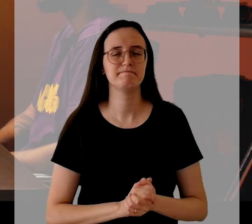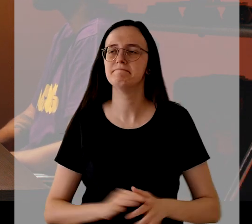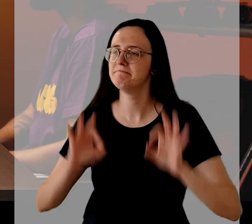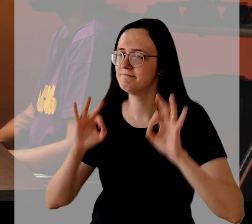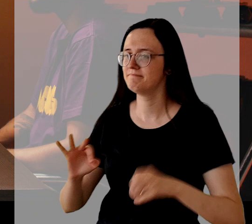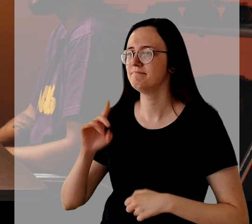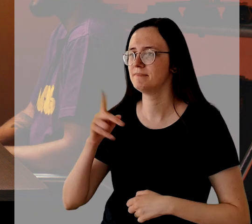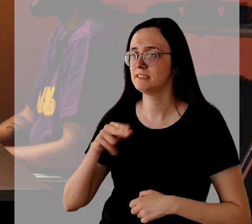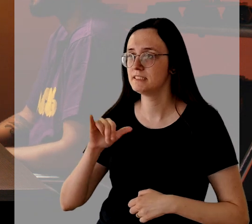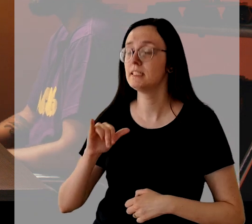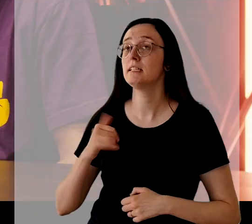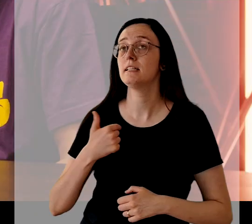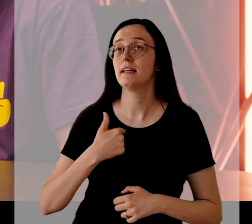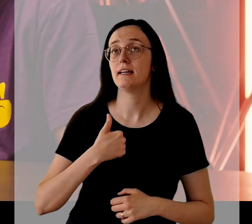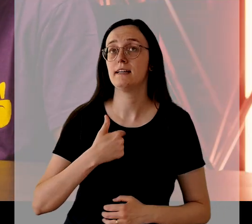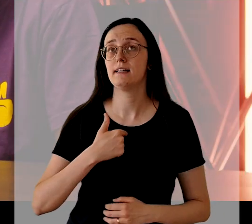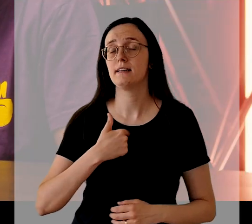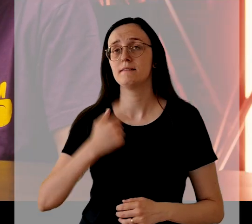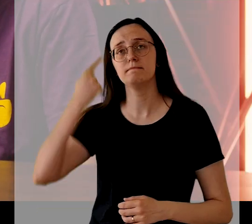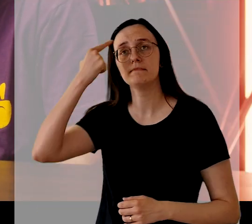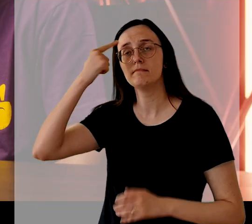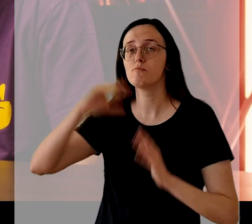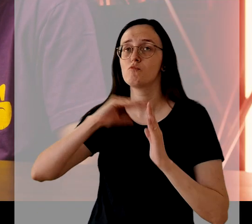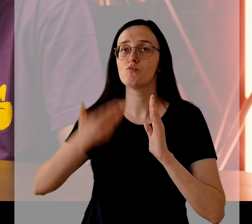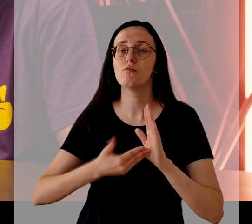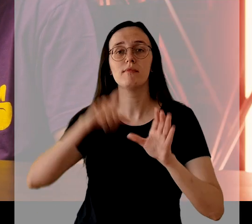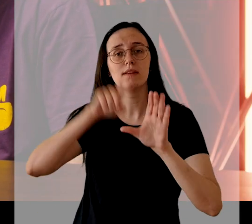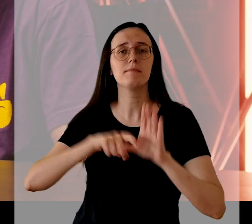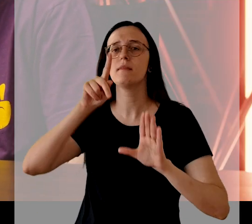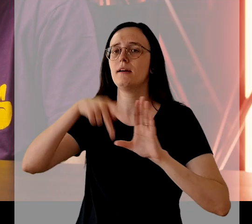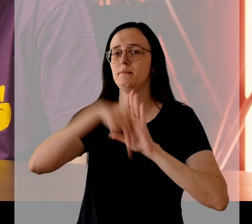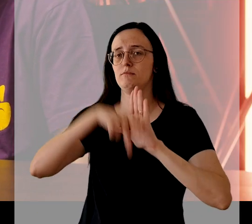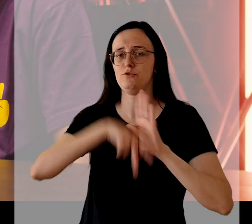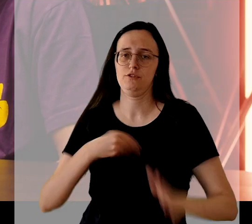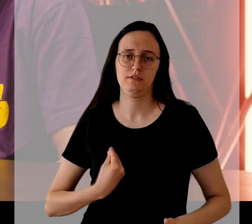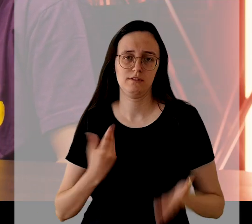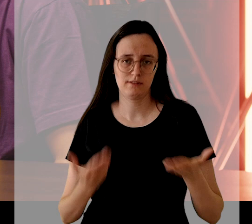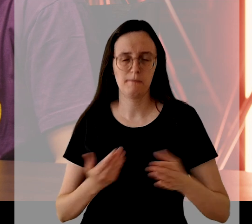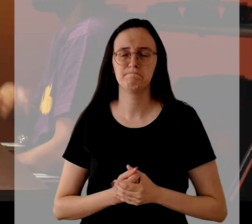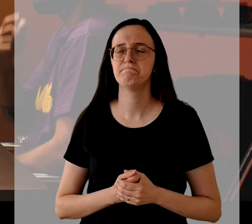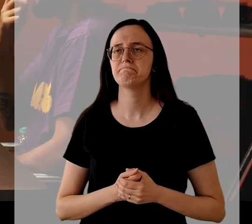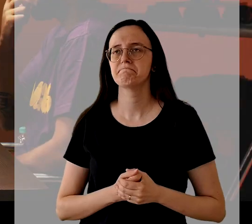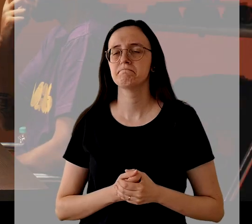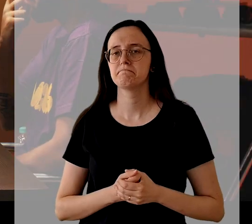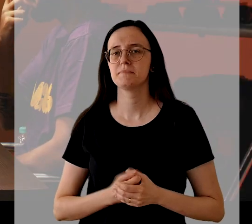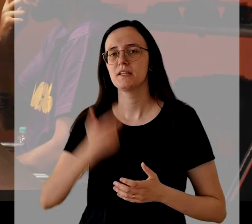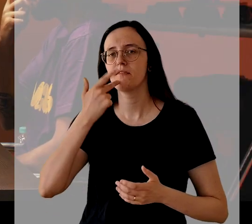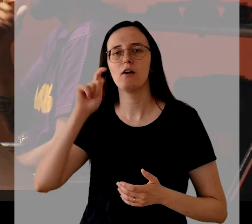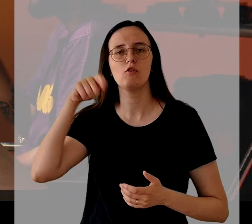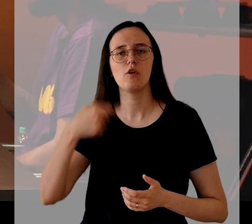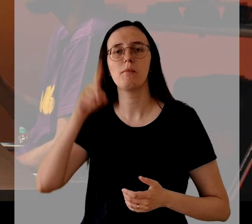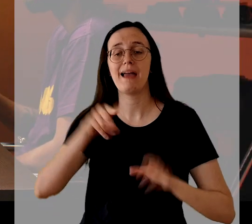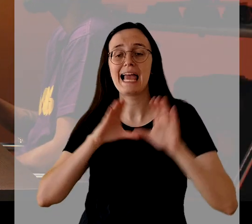Com certeza, Dani. Eu penso que tudo vai depender muito do projeto que você está, né?